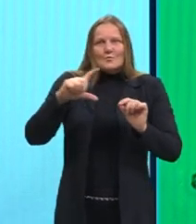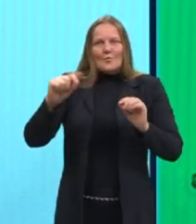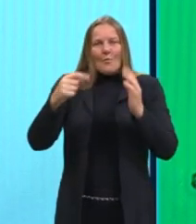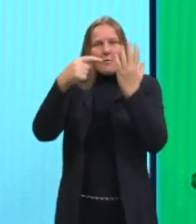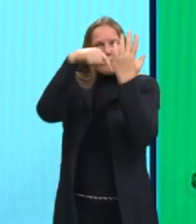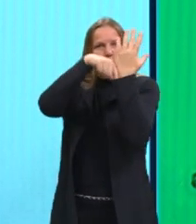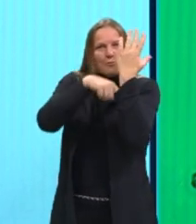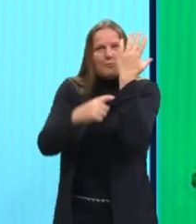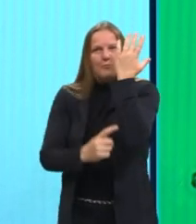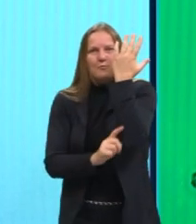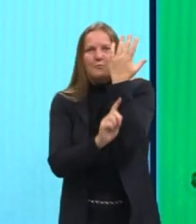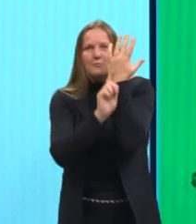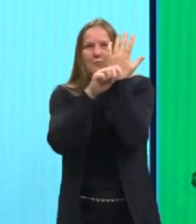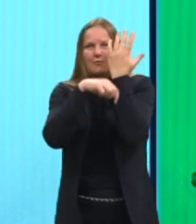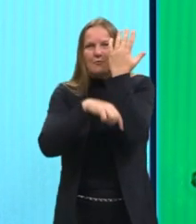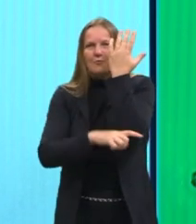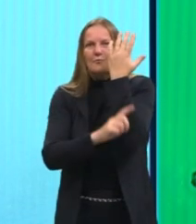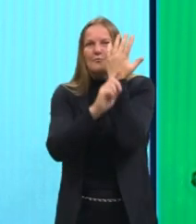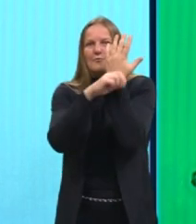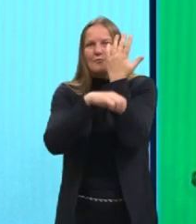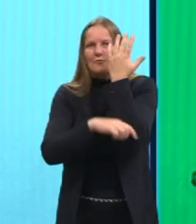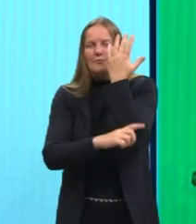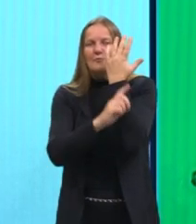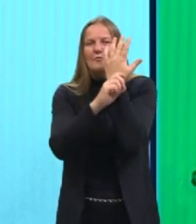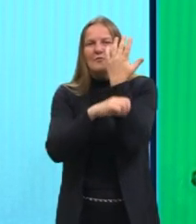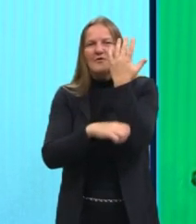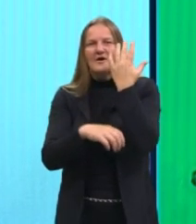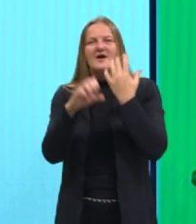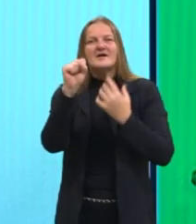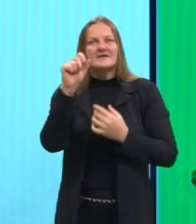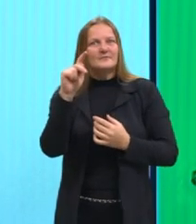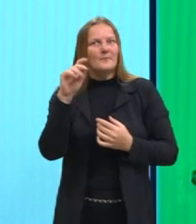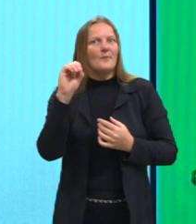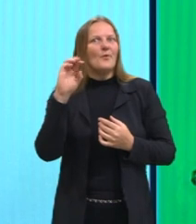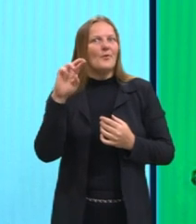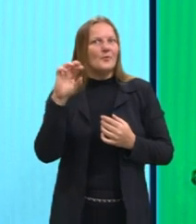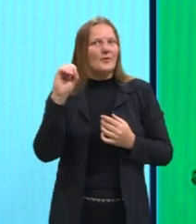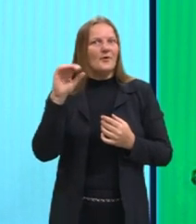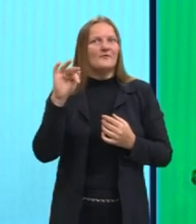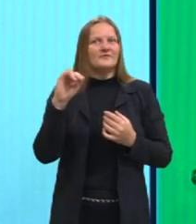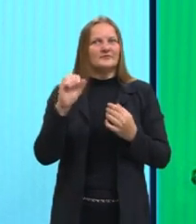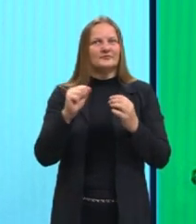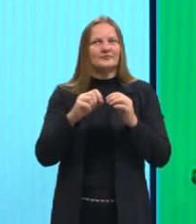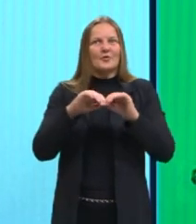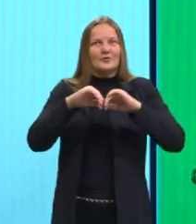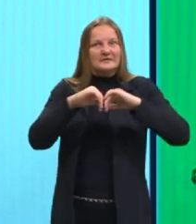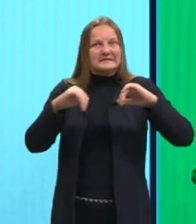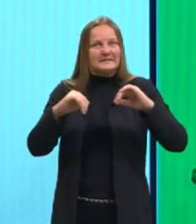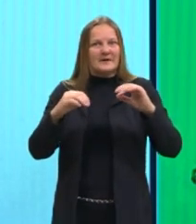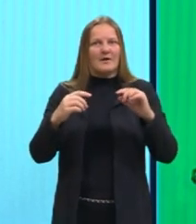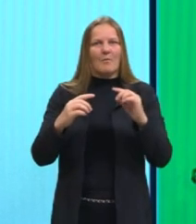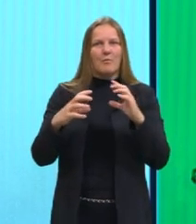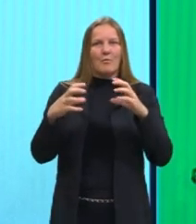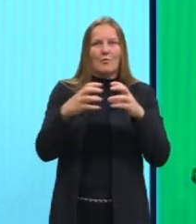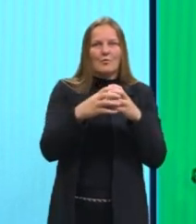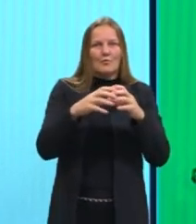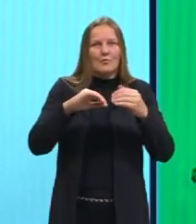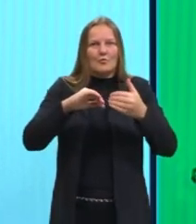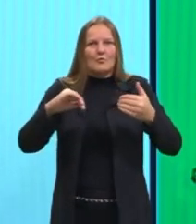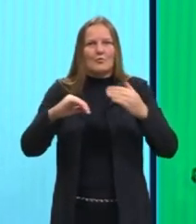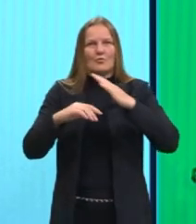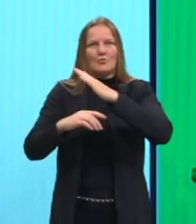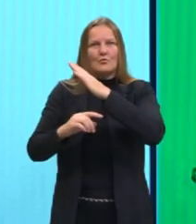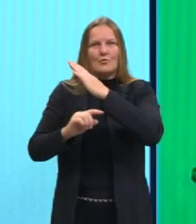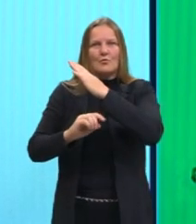vasos de seiva esporófito dominante também então surgem os separasse né os grupos